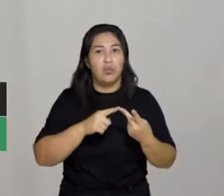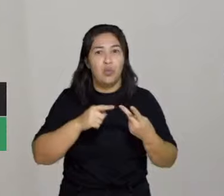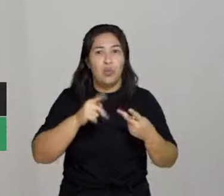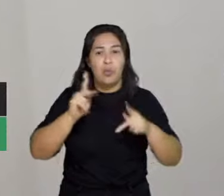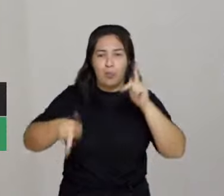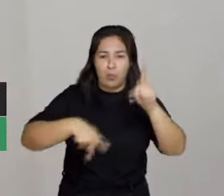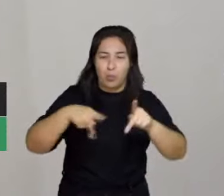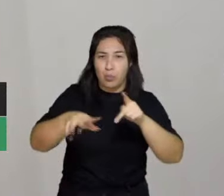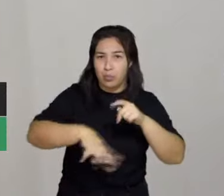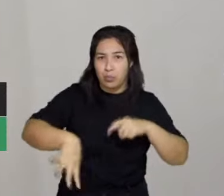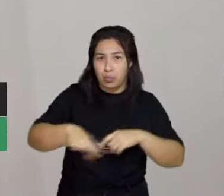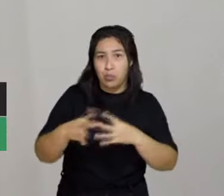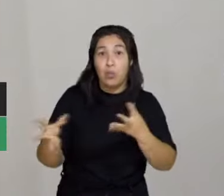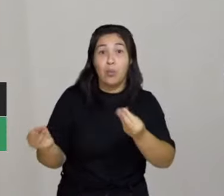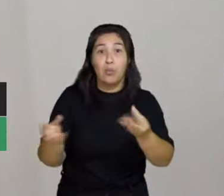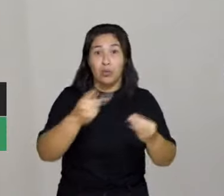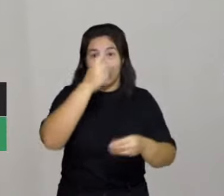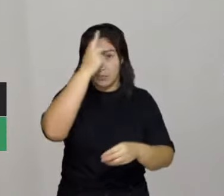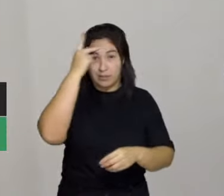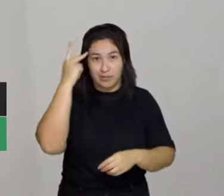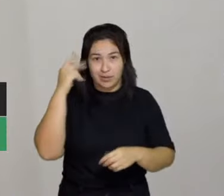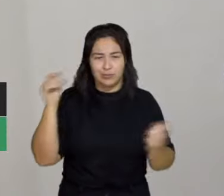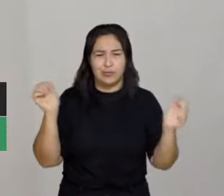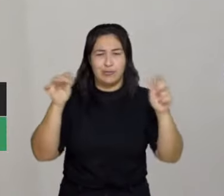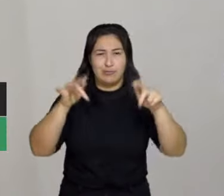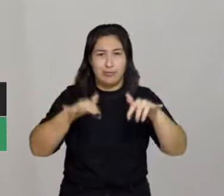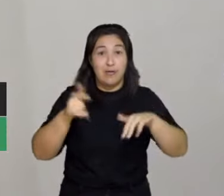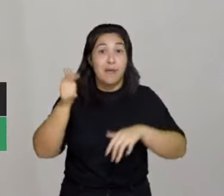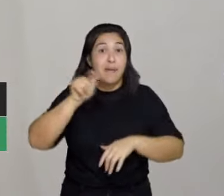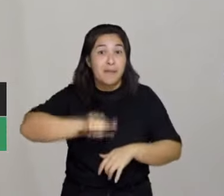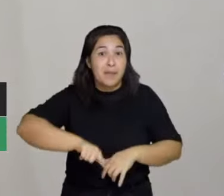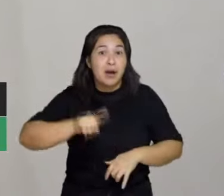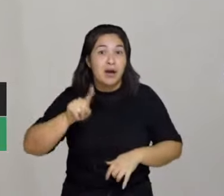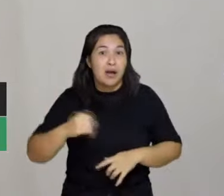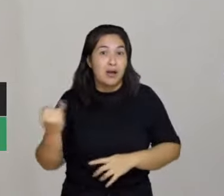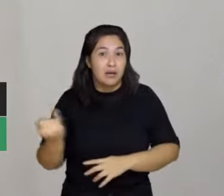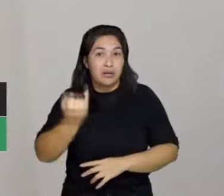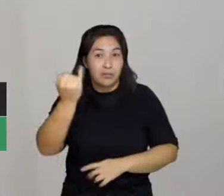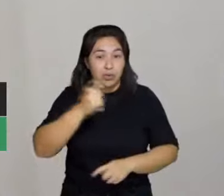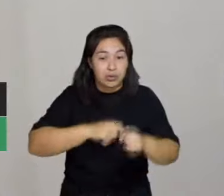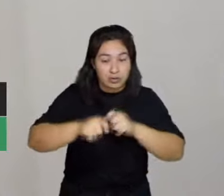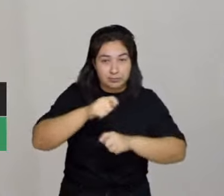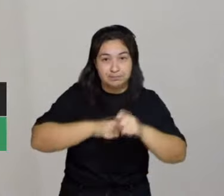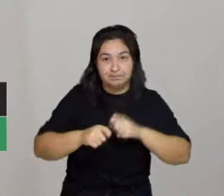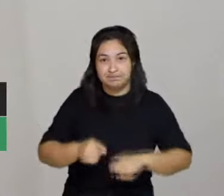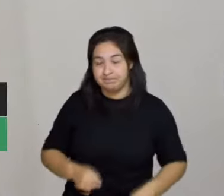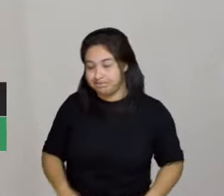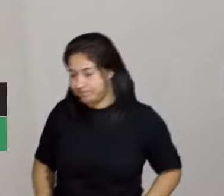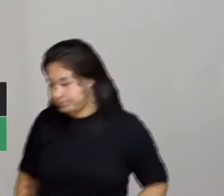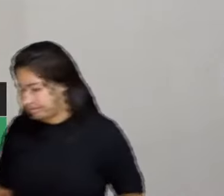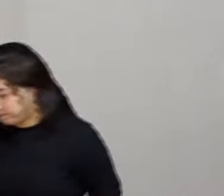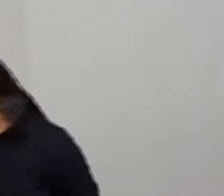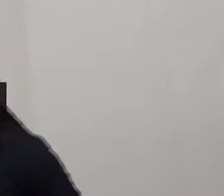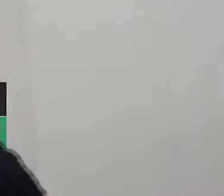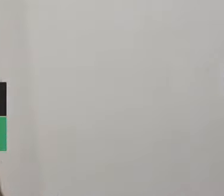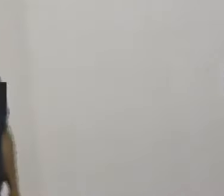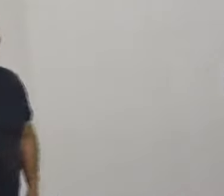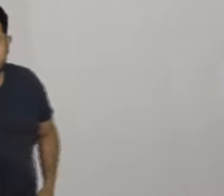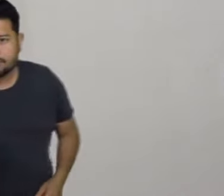que é uma atividade comunitária, mas que ela é uma atividade fundamental do ponto de vista econômico e turístico